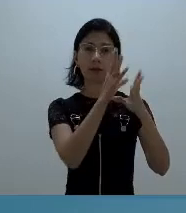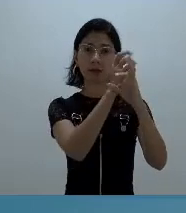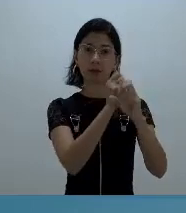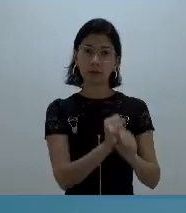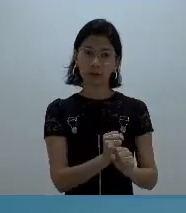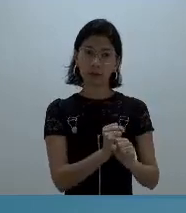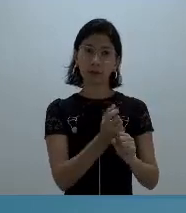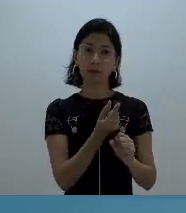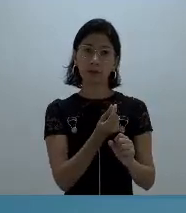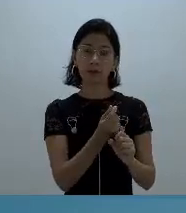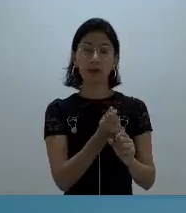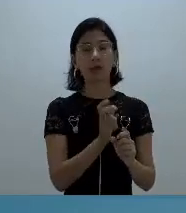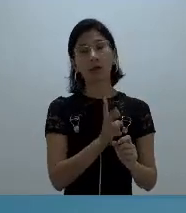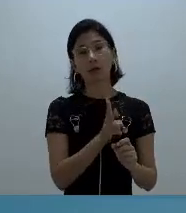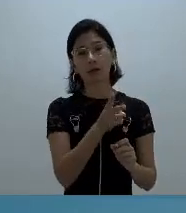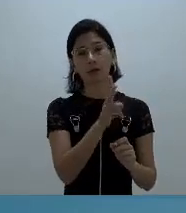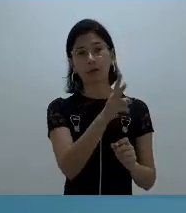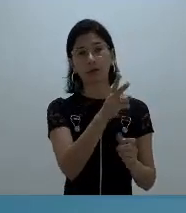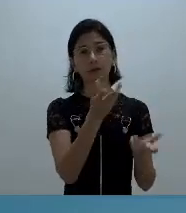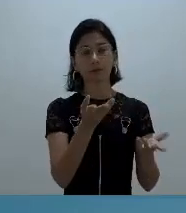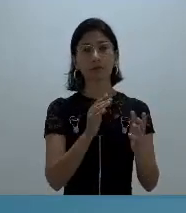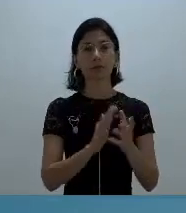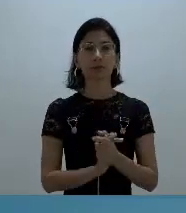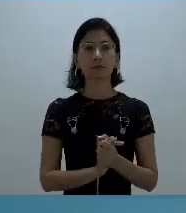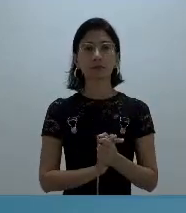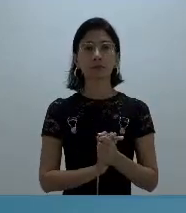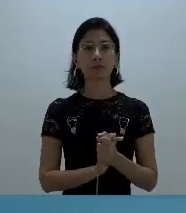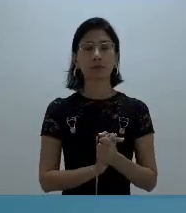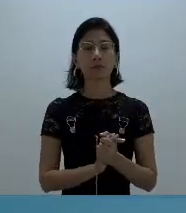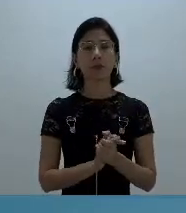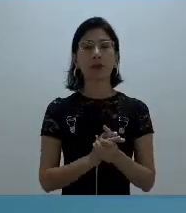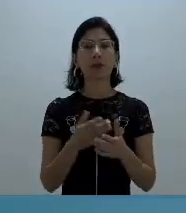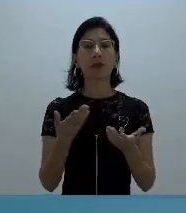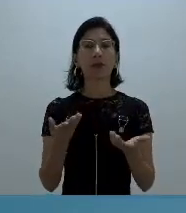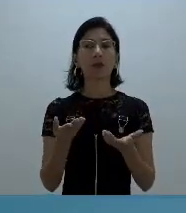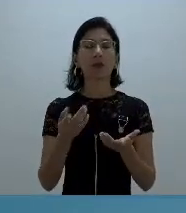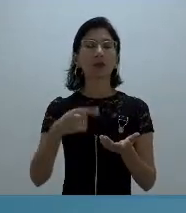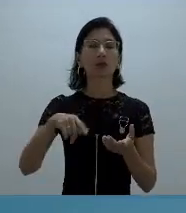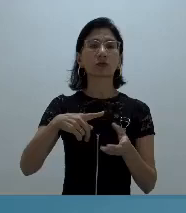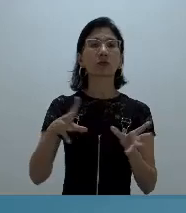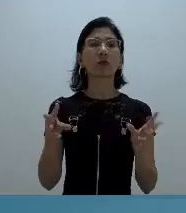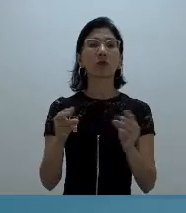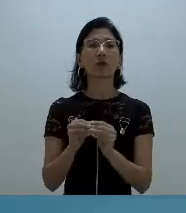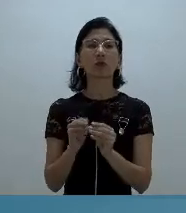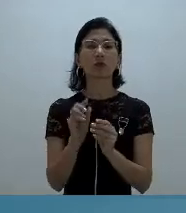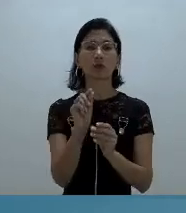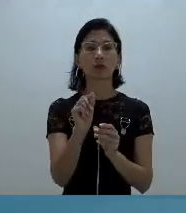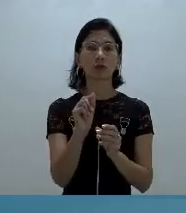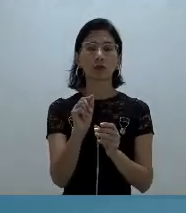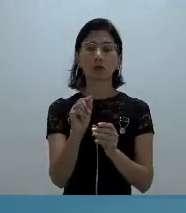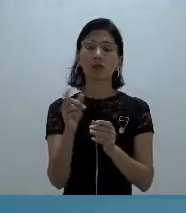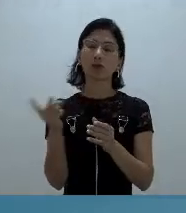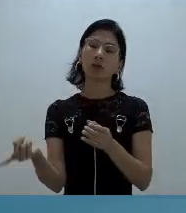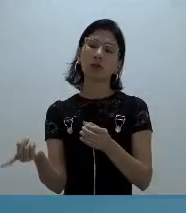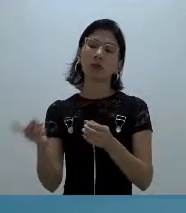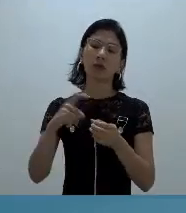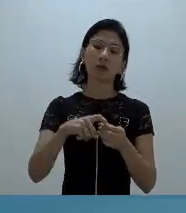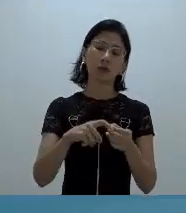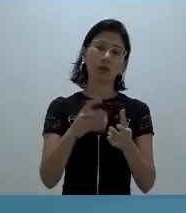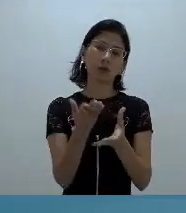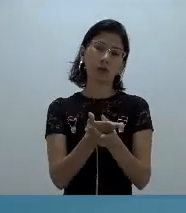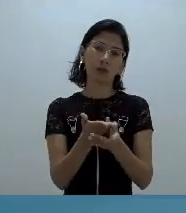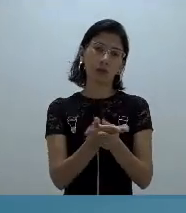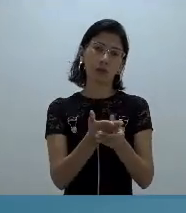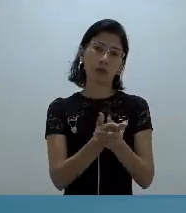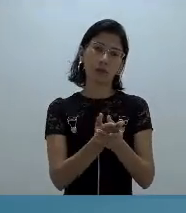para a realização da perícia e para a apuração do valor devido. Então, não há que se falar em extinção do processo executivo.